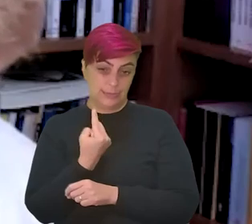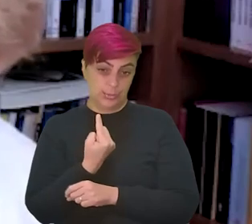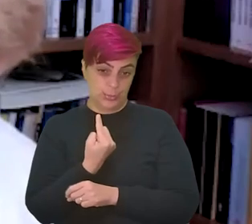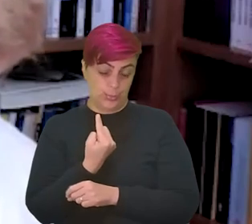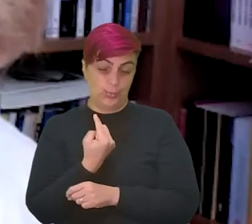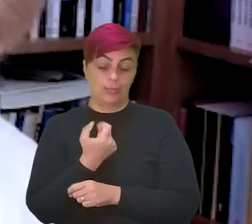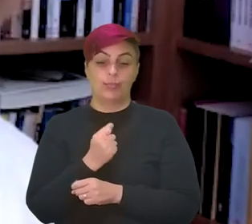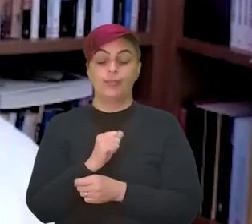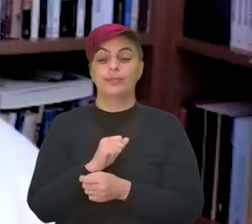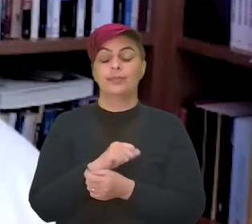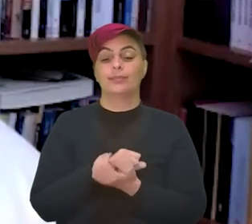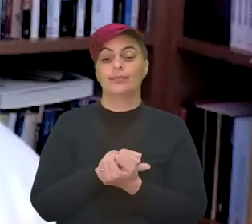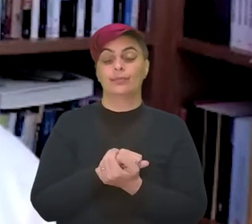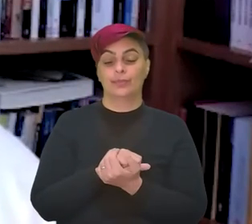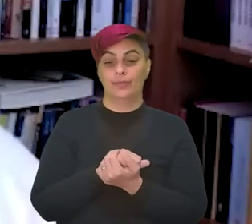1961,